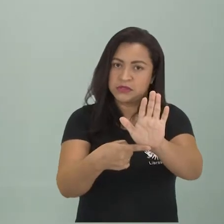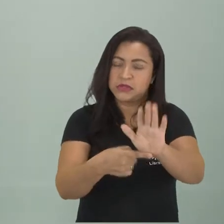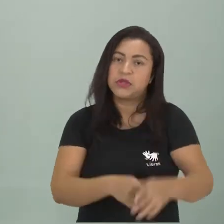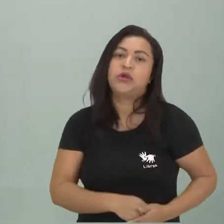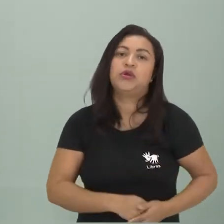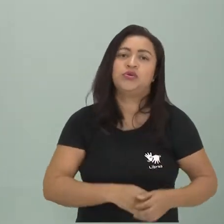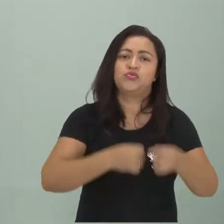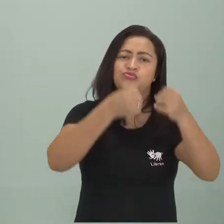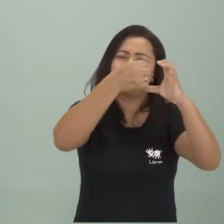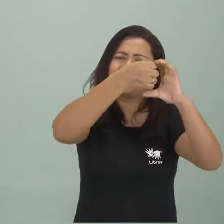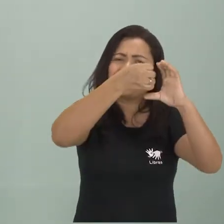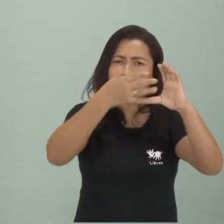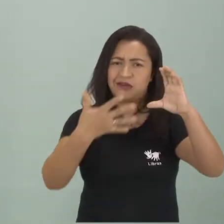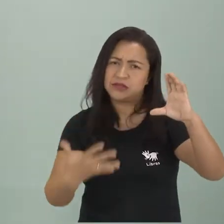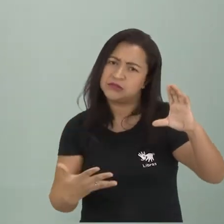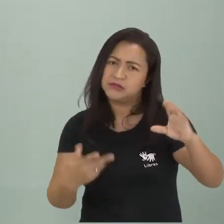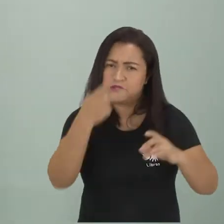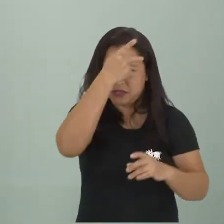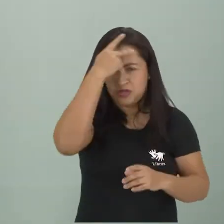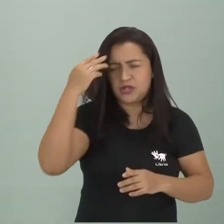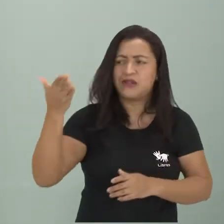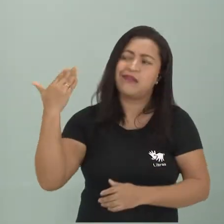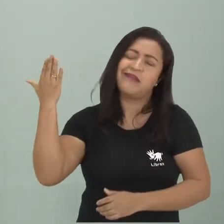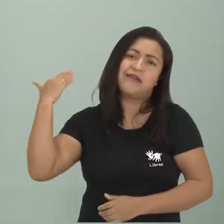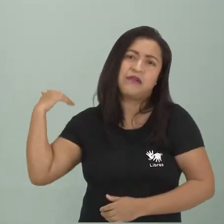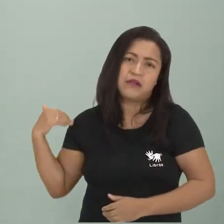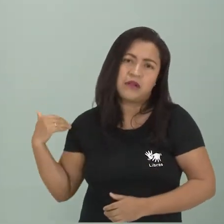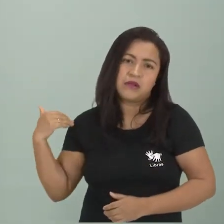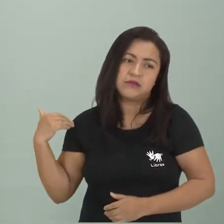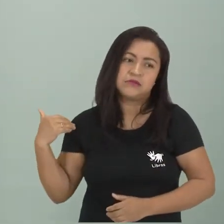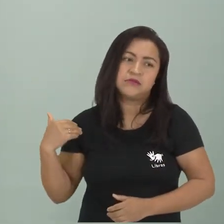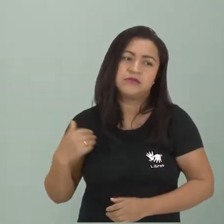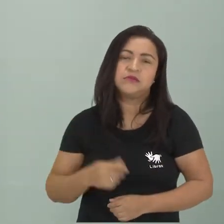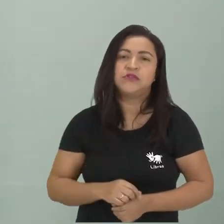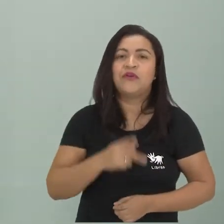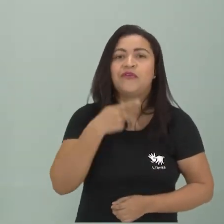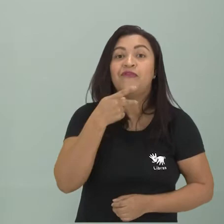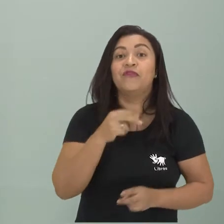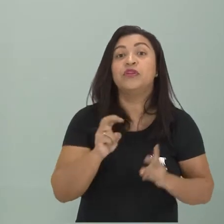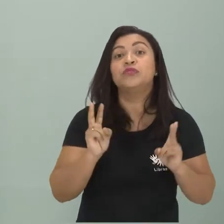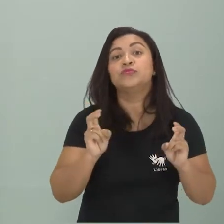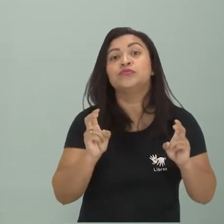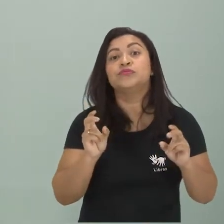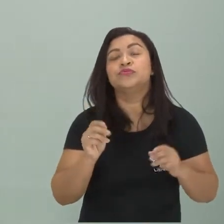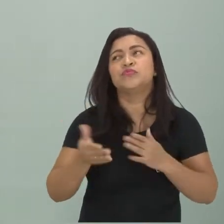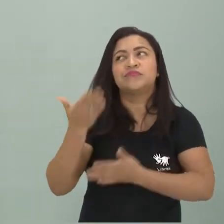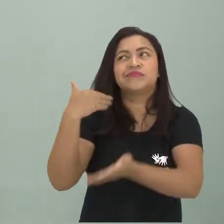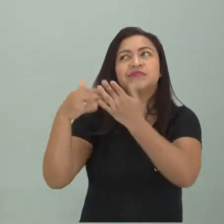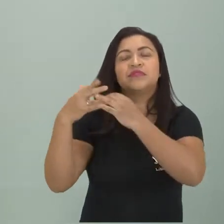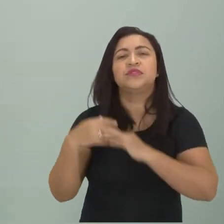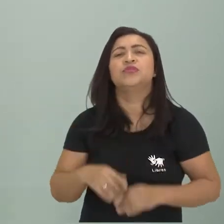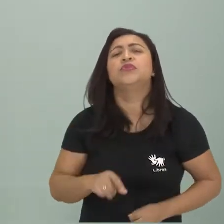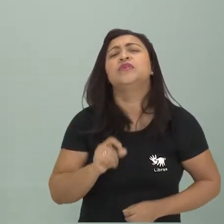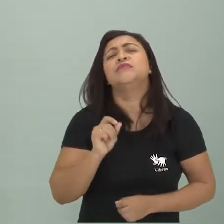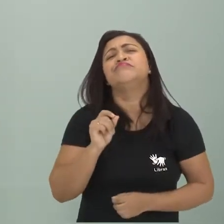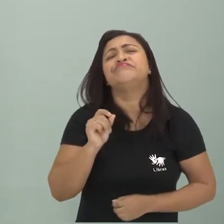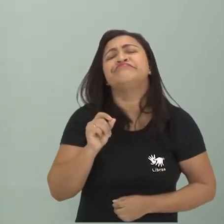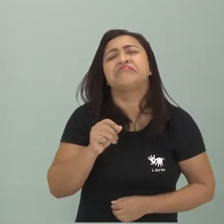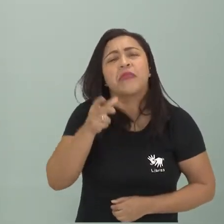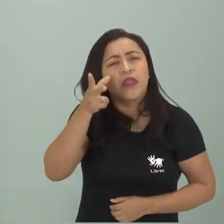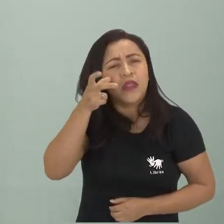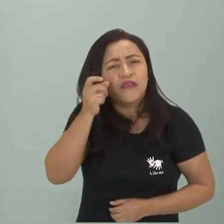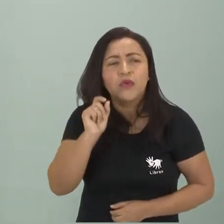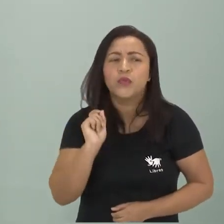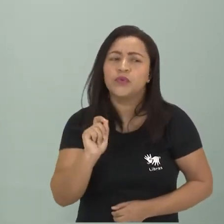as sociedades, se reportando frequentemente ao passado, o que é que nós conseguimos identificar e